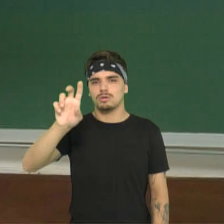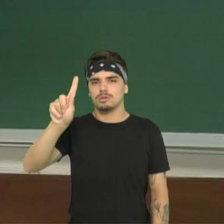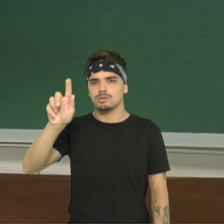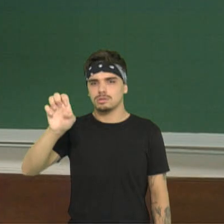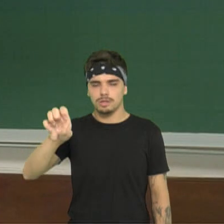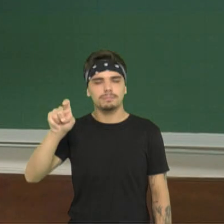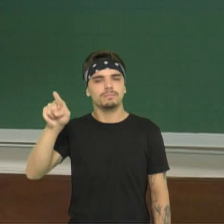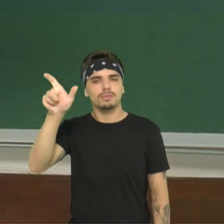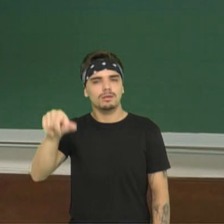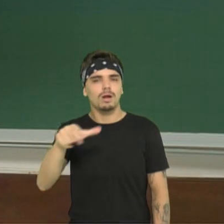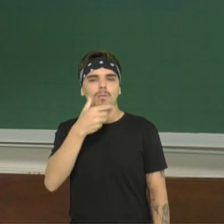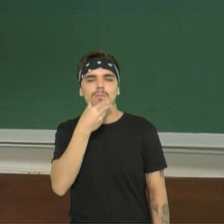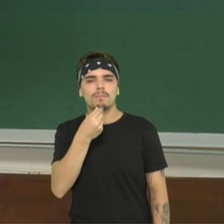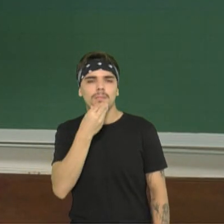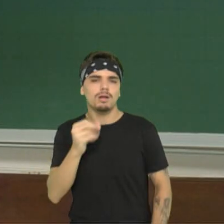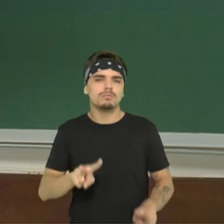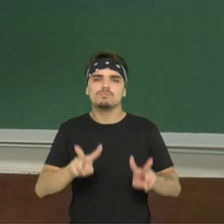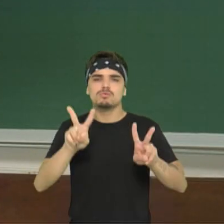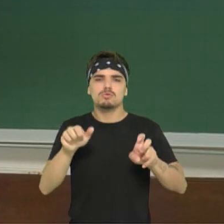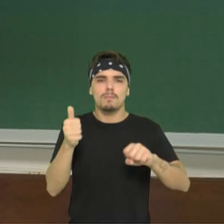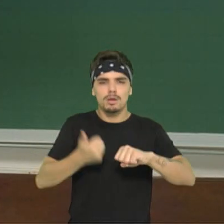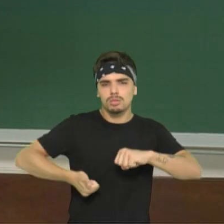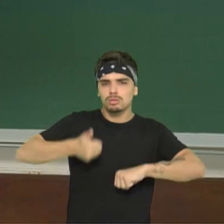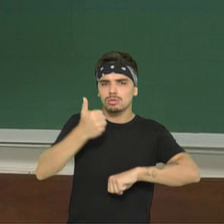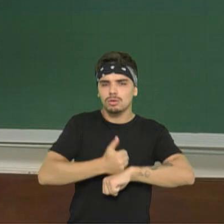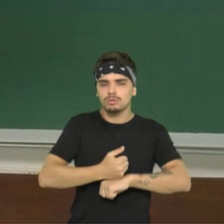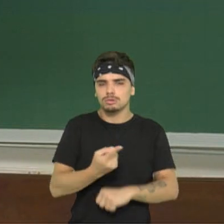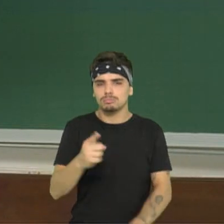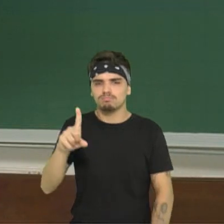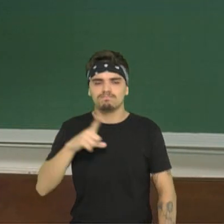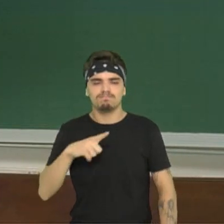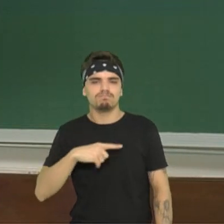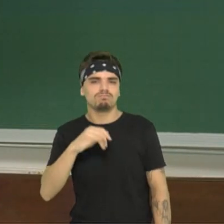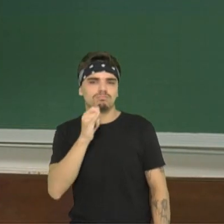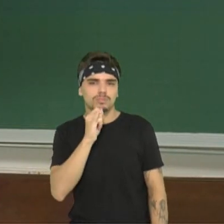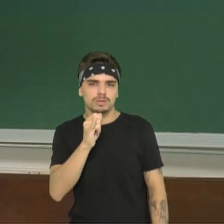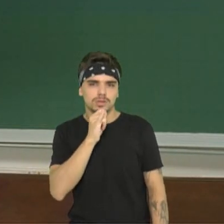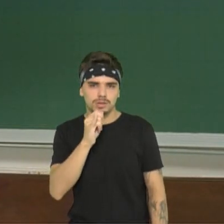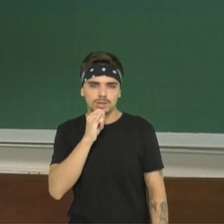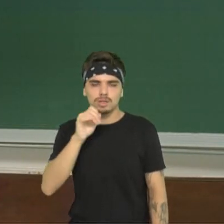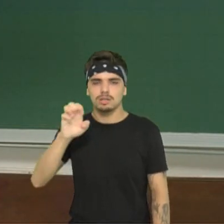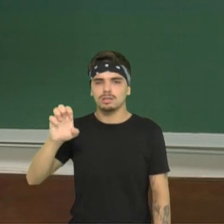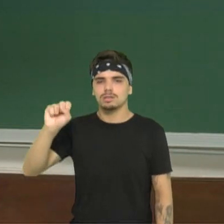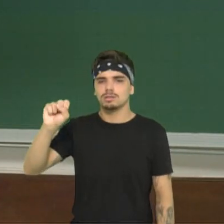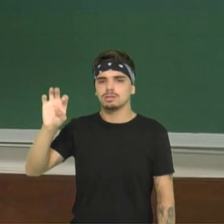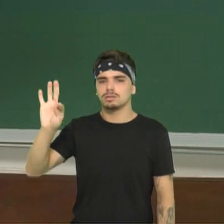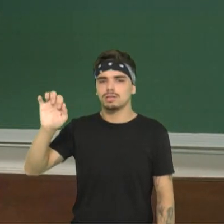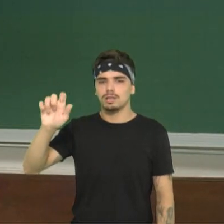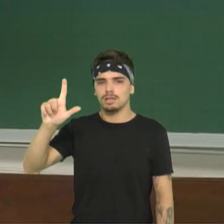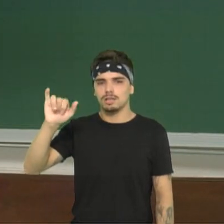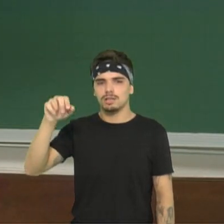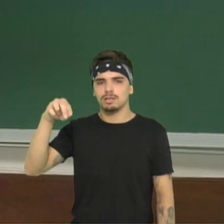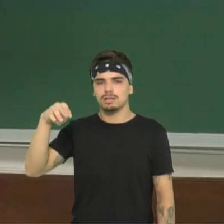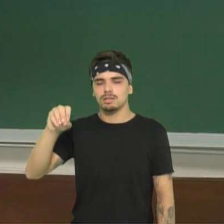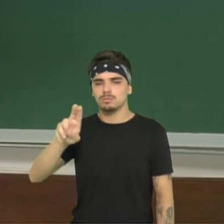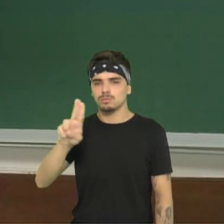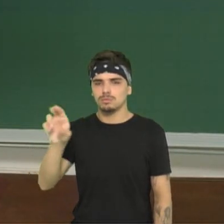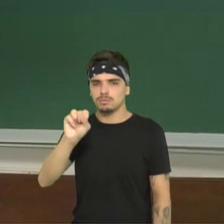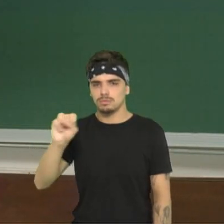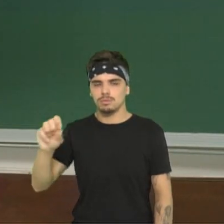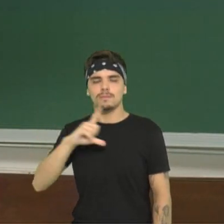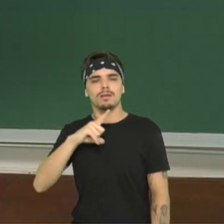fala justamente sobre essa situação do totalitarismo, tendo como exemplo o stalinismo soviético. Porém, ele pensa